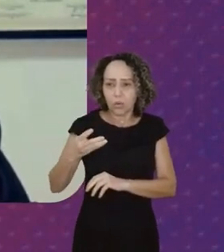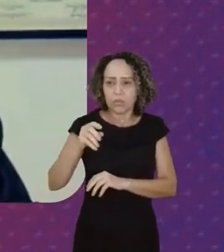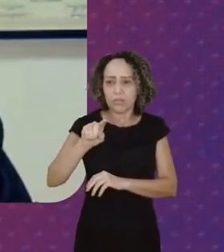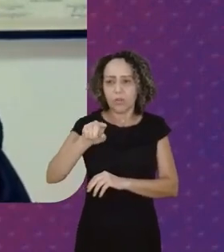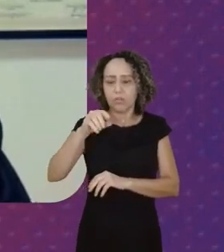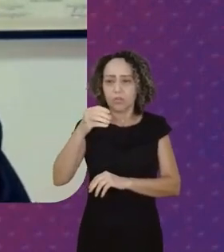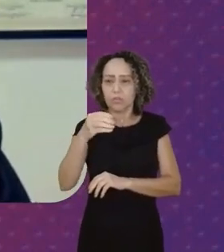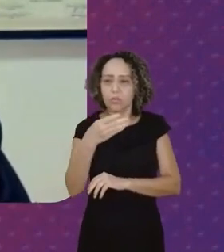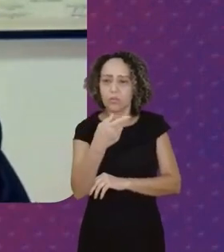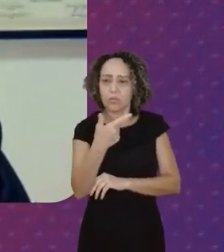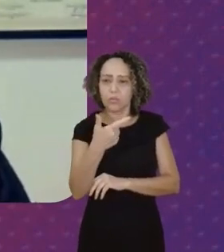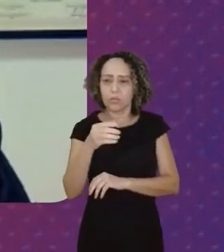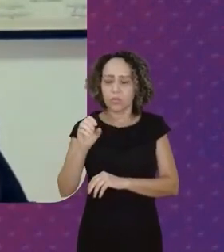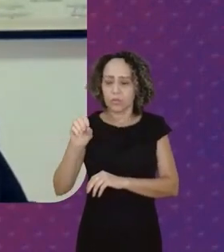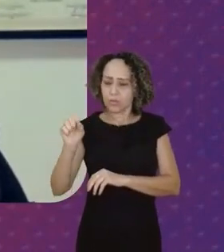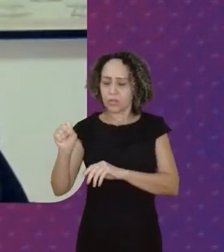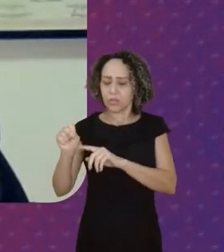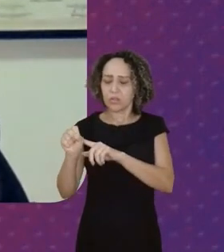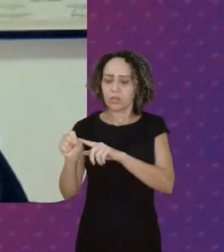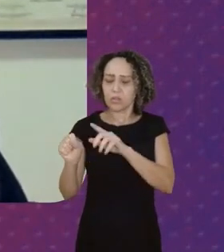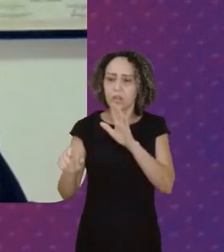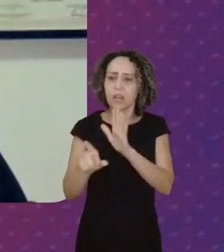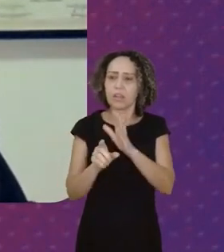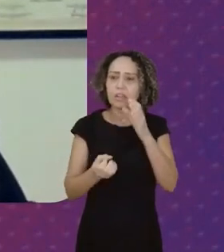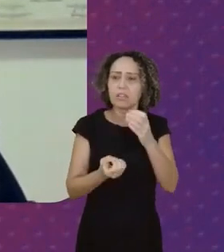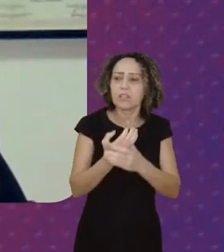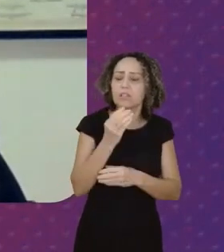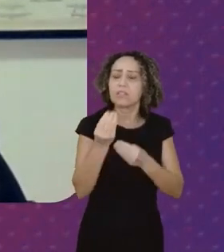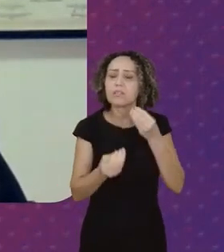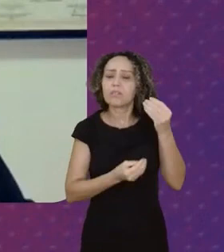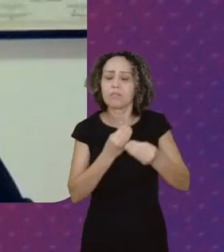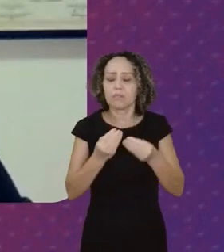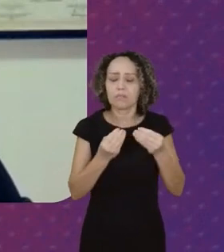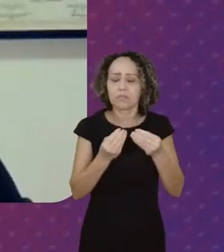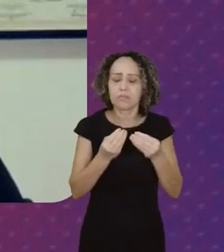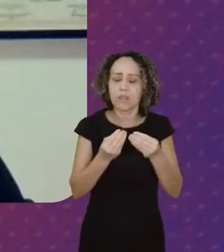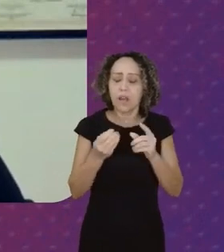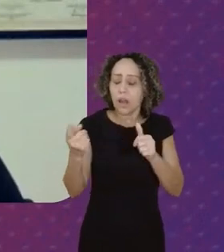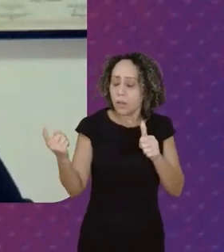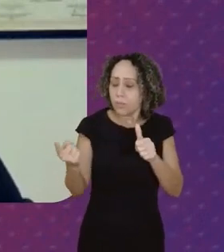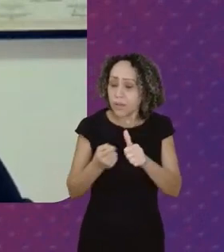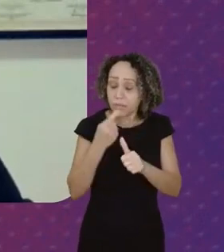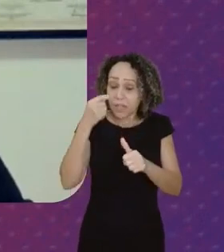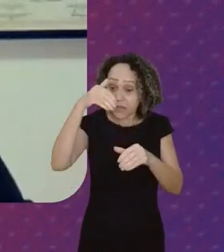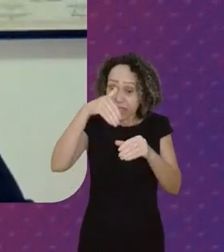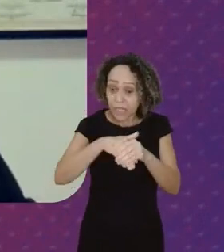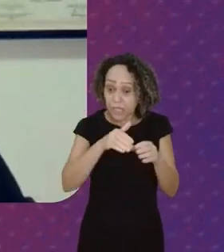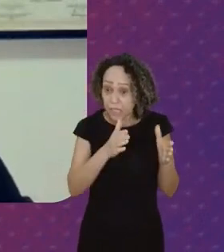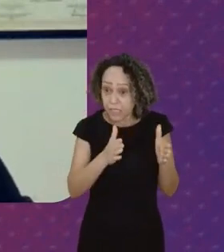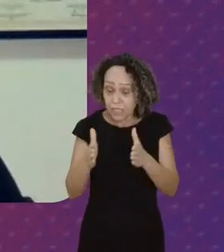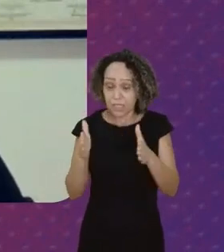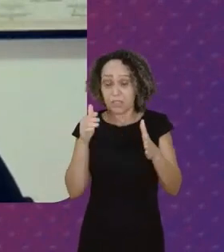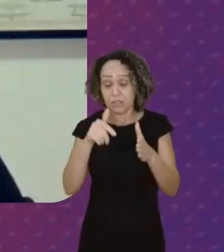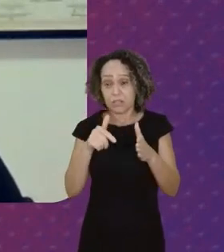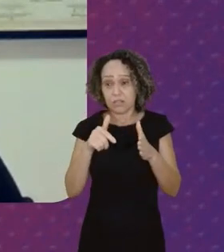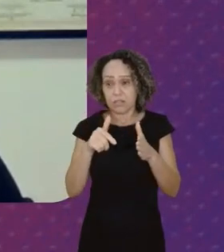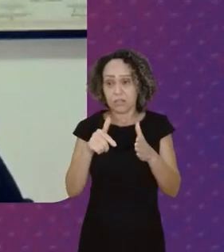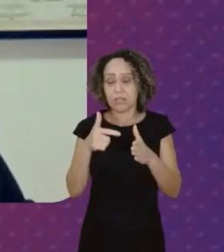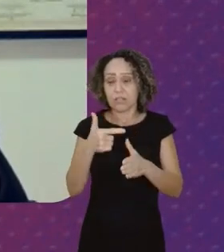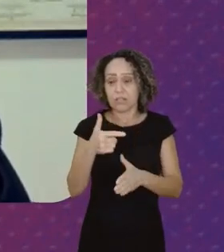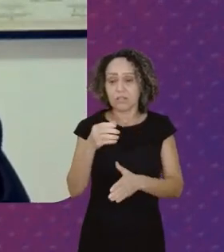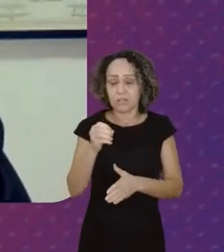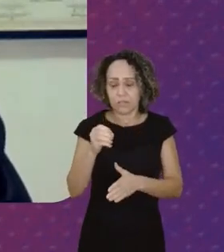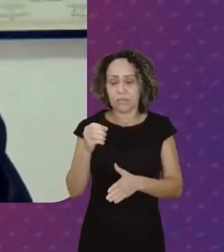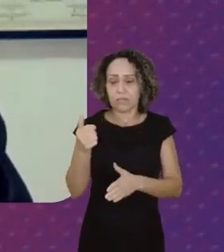né, no direito brasileiro, enfim, serão aplicadas pela primeira vez nessas eleições agora de